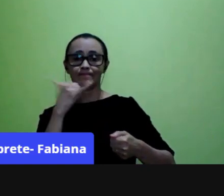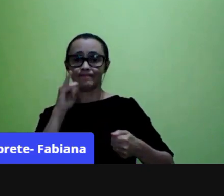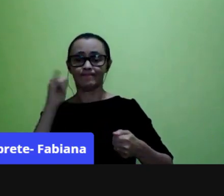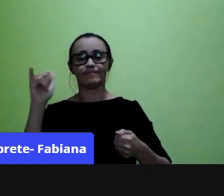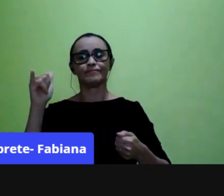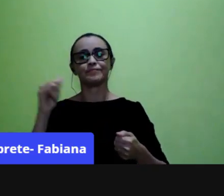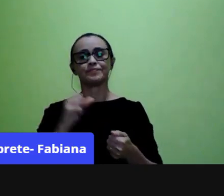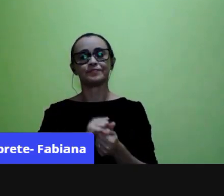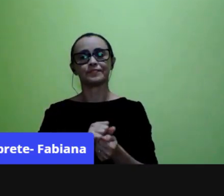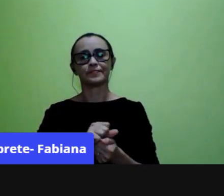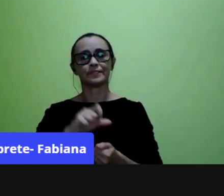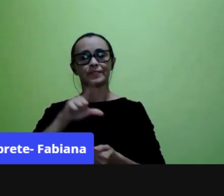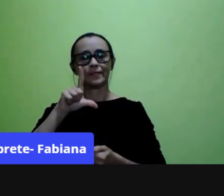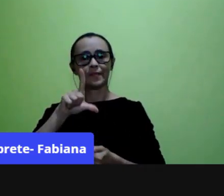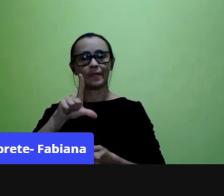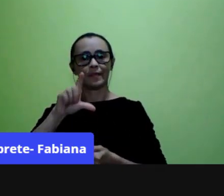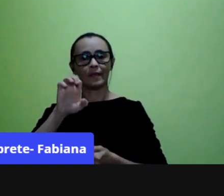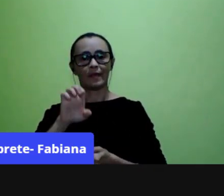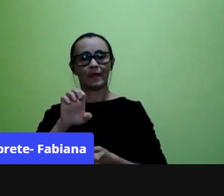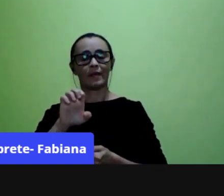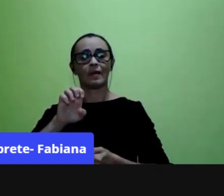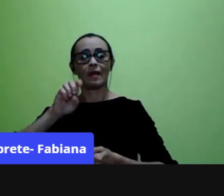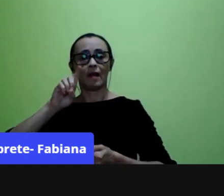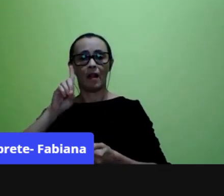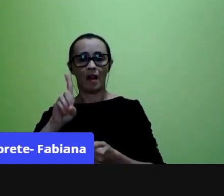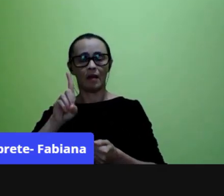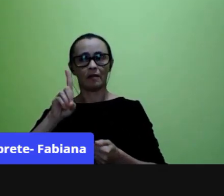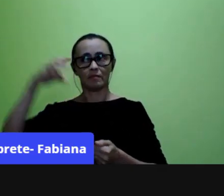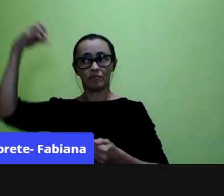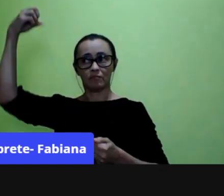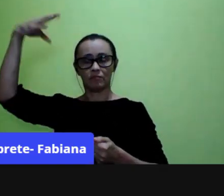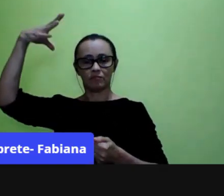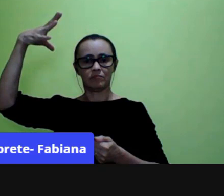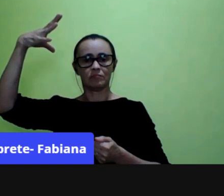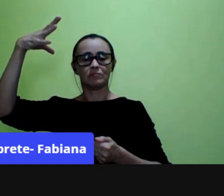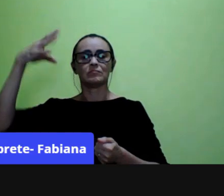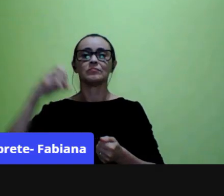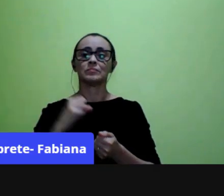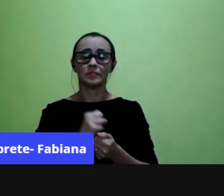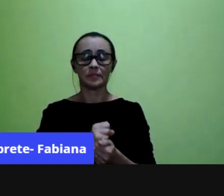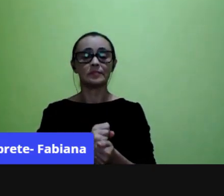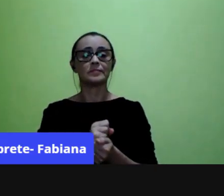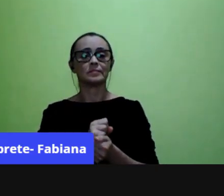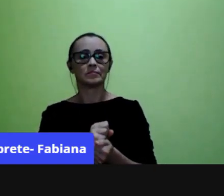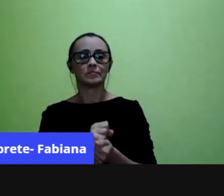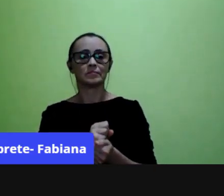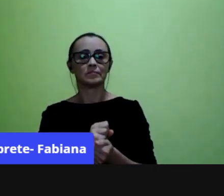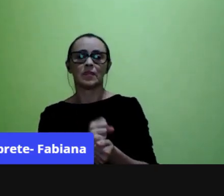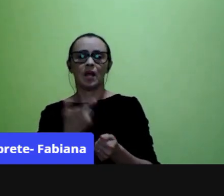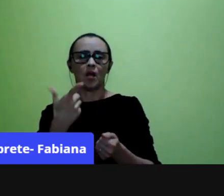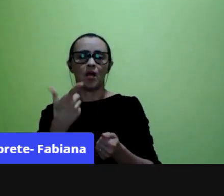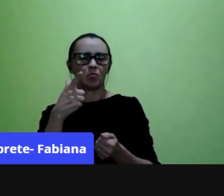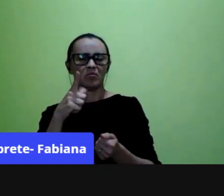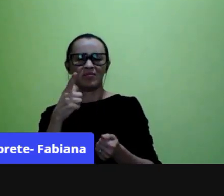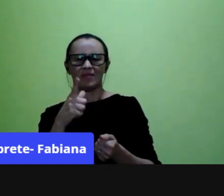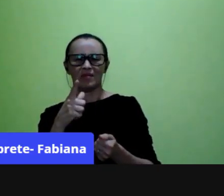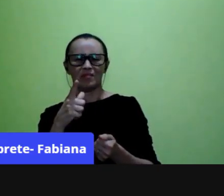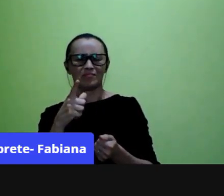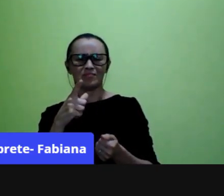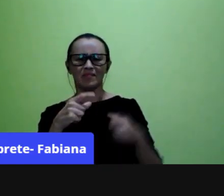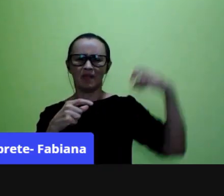luz LED, que é o que a gente encontra para vender hoje, a gente não consegue mais encontrar aquelas lâmpadas incandescentes para